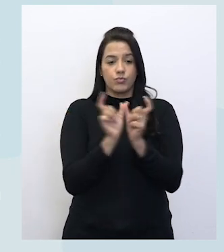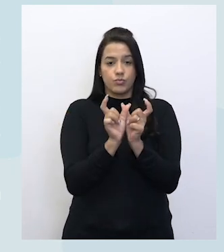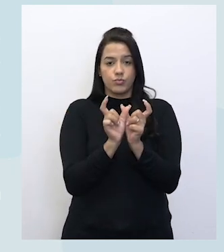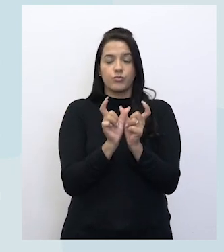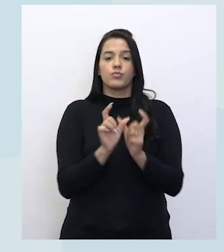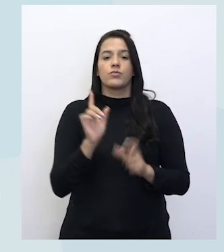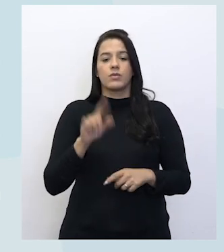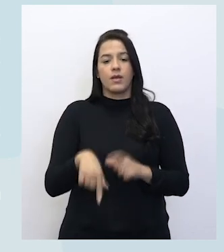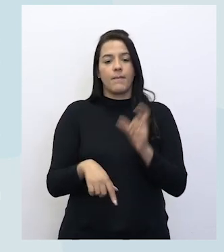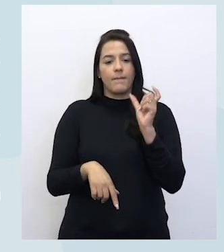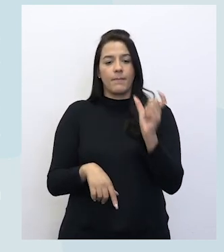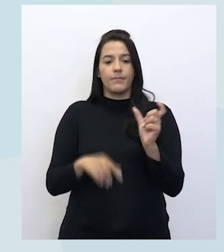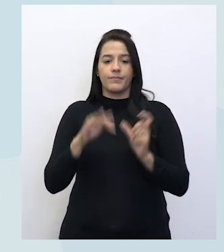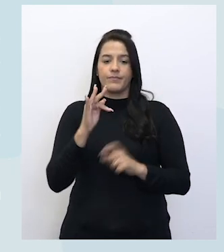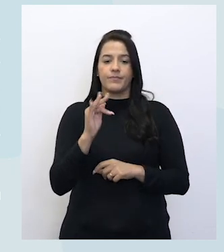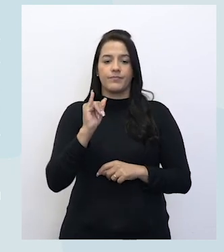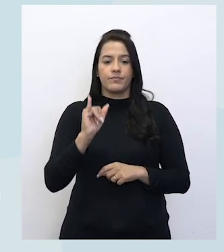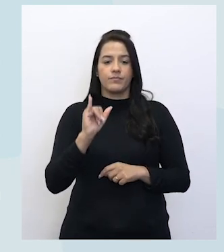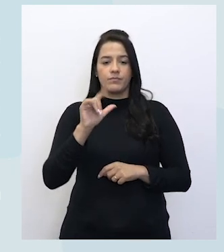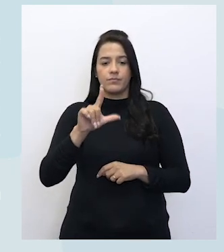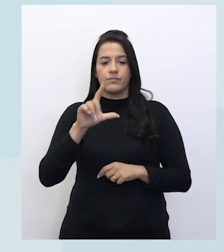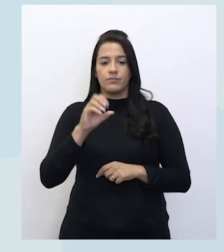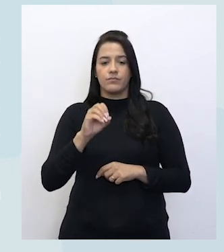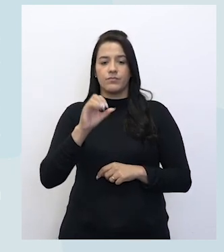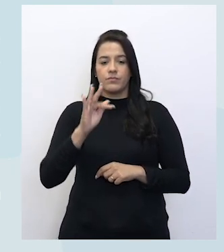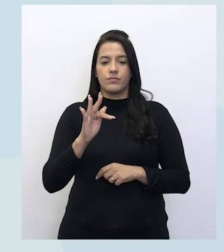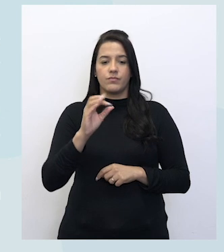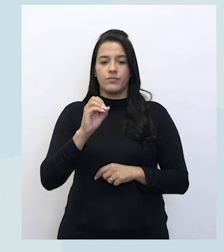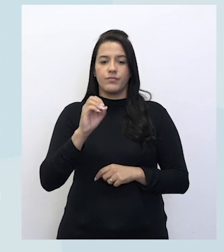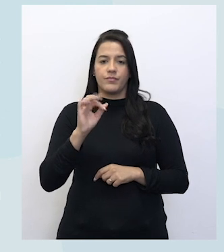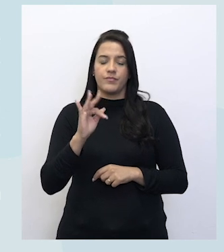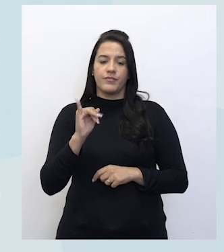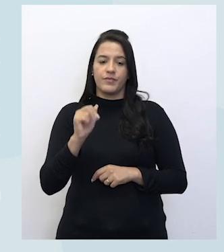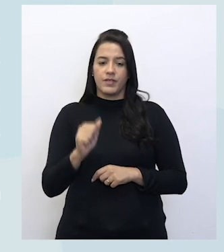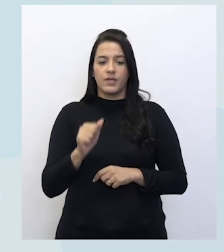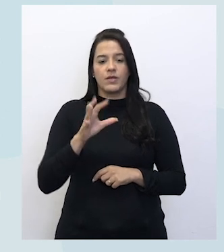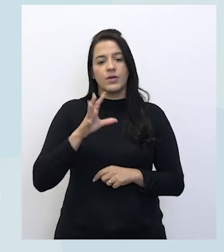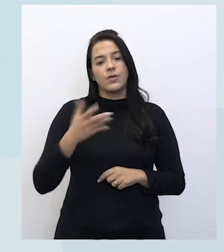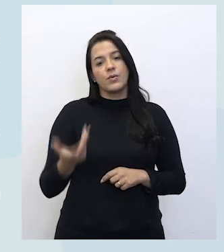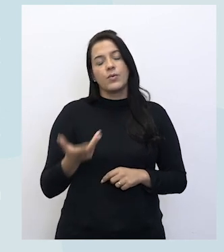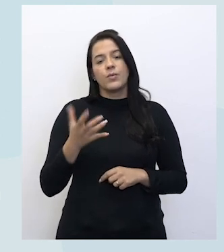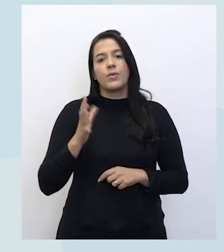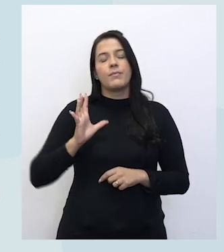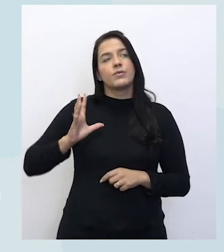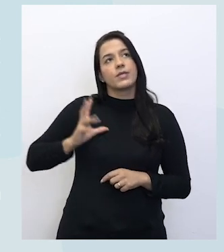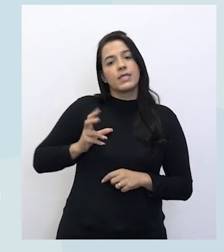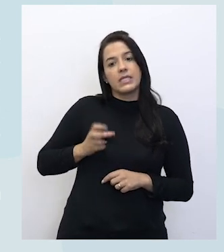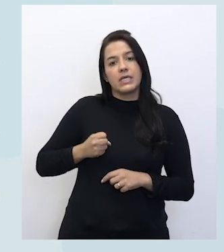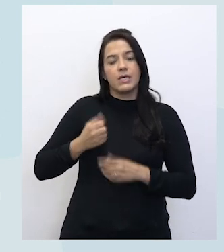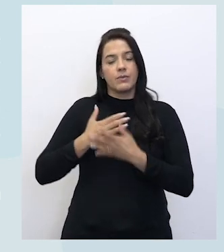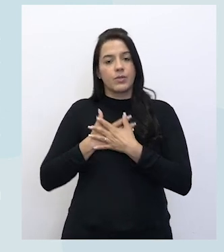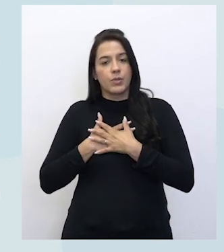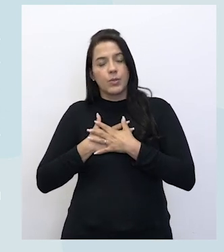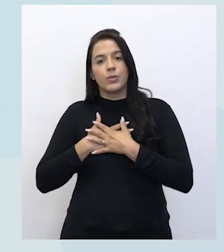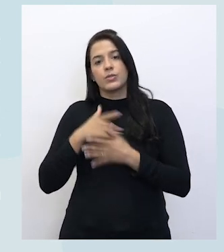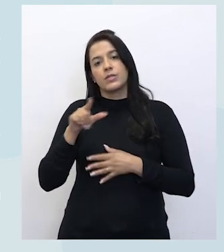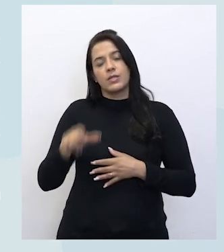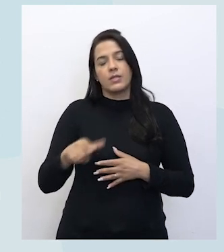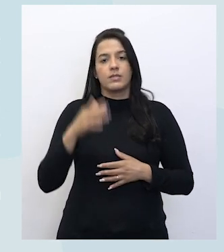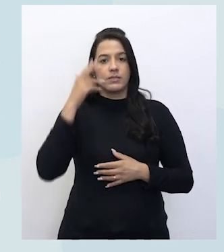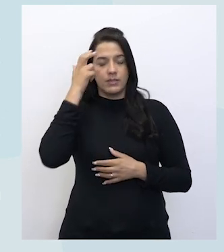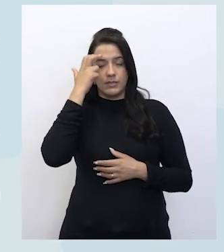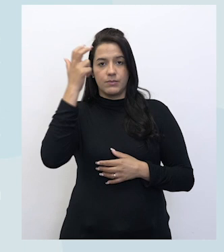filosofia formaria, portanto, o amigo, o amante, né, do saber, da sabedoria.